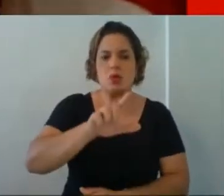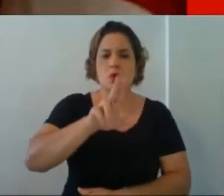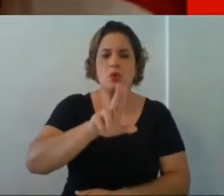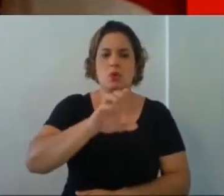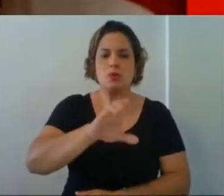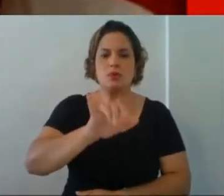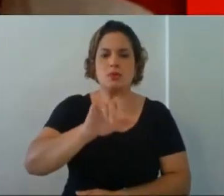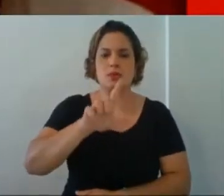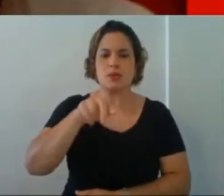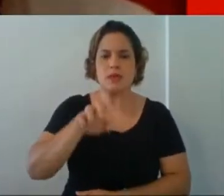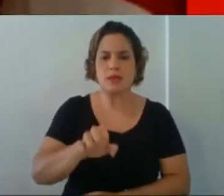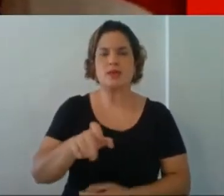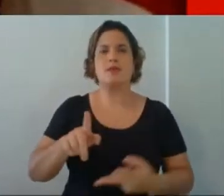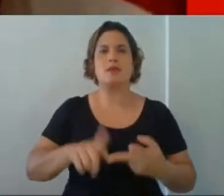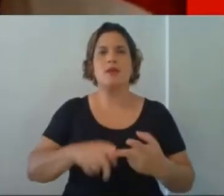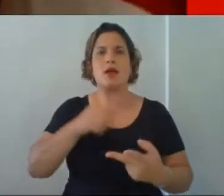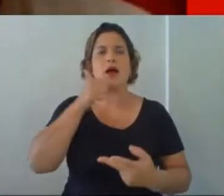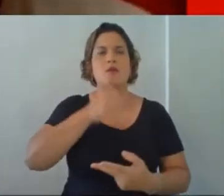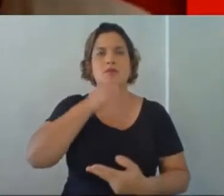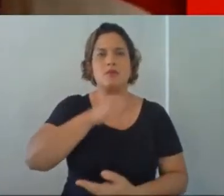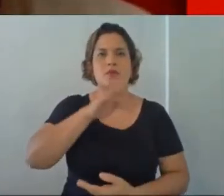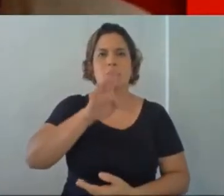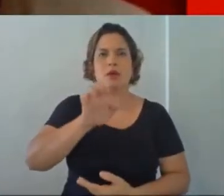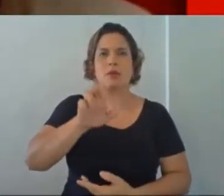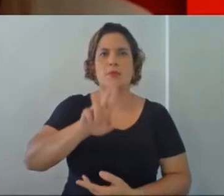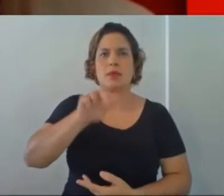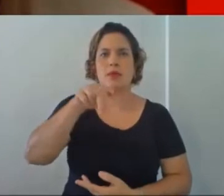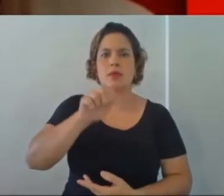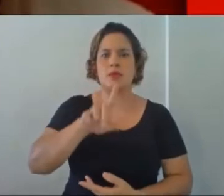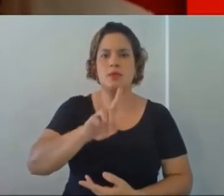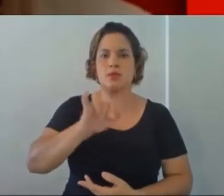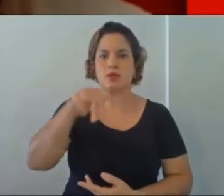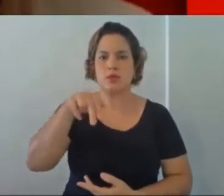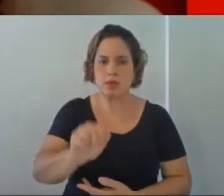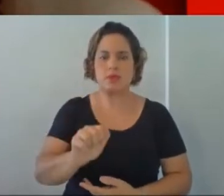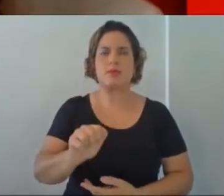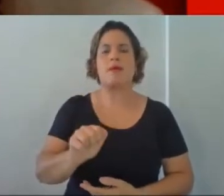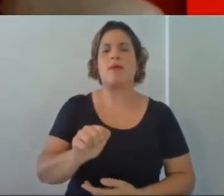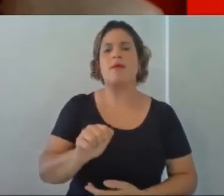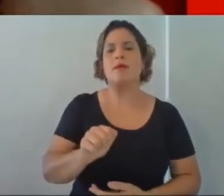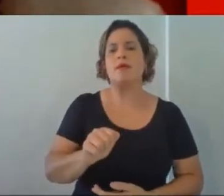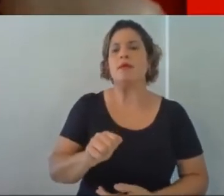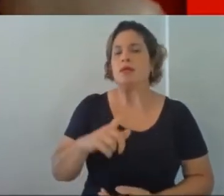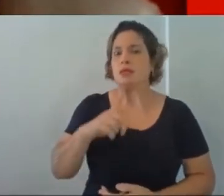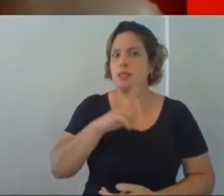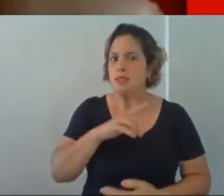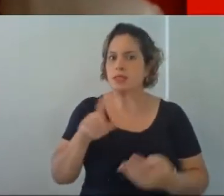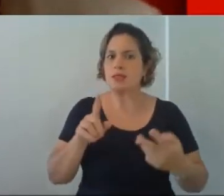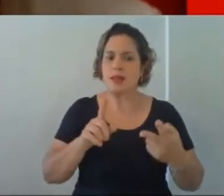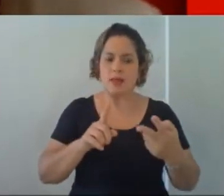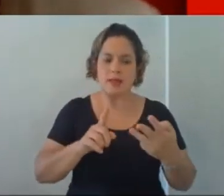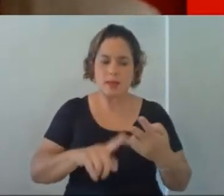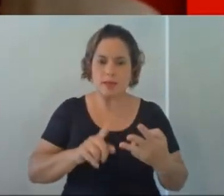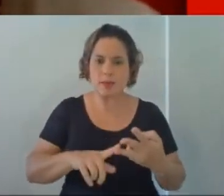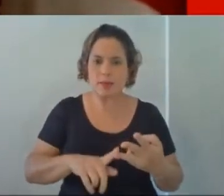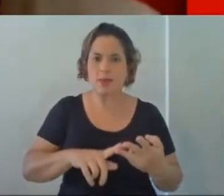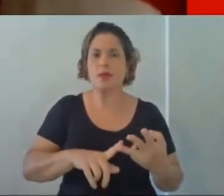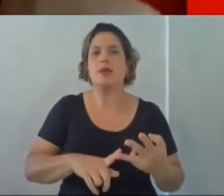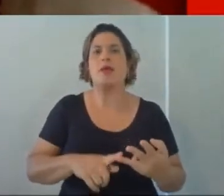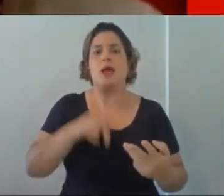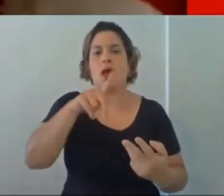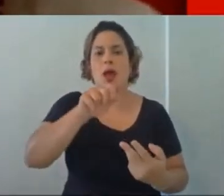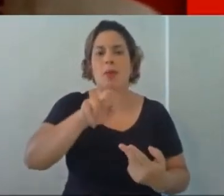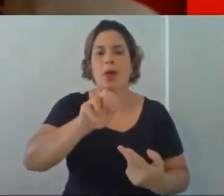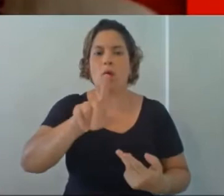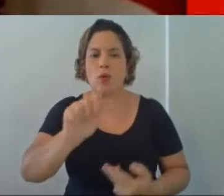Wapixana, vem a vovó Bernardina Macuxi, né, mestra, e assim como a antropóloga Paula